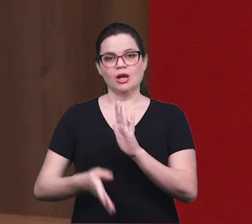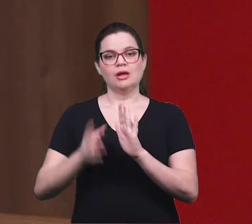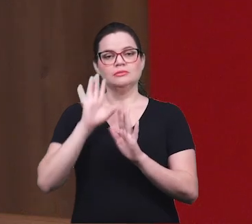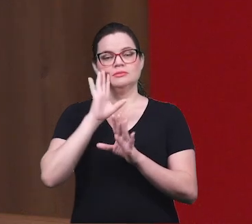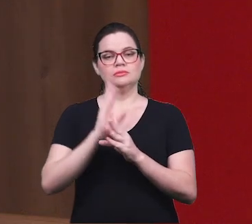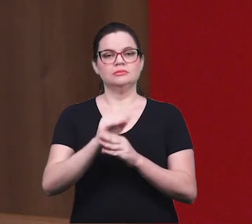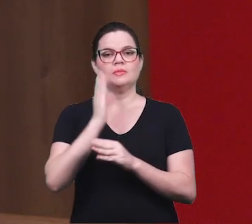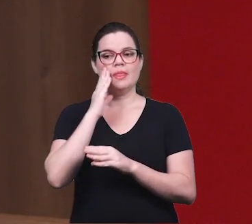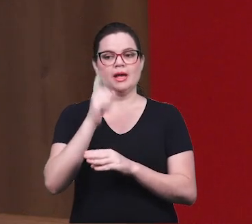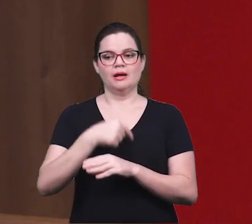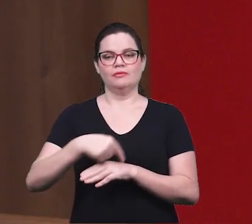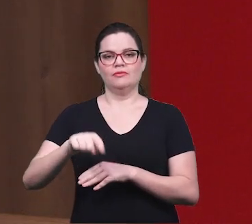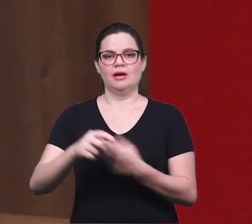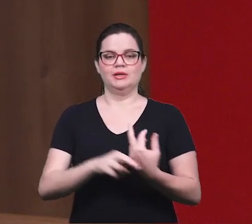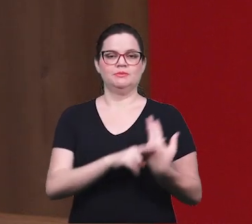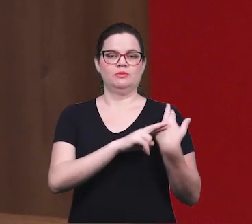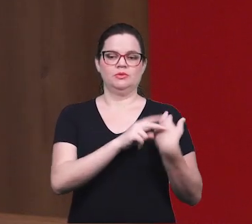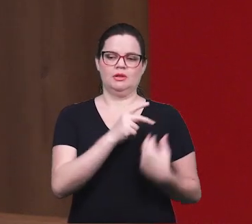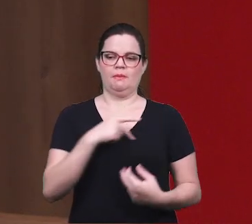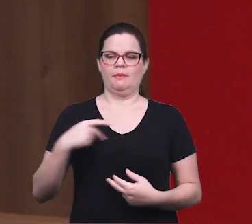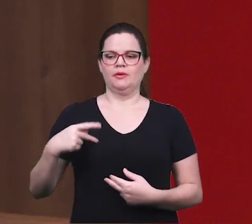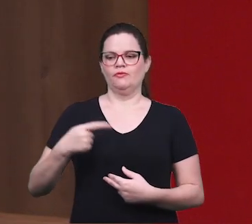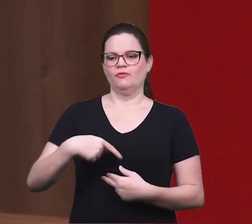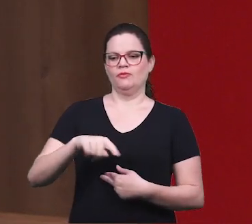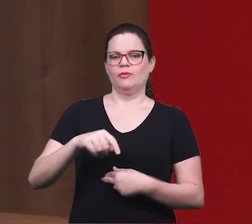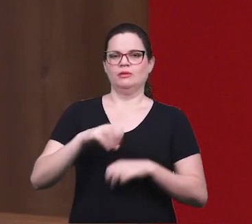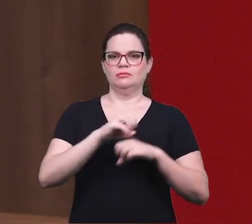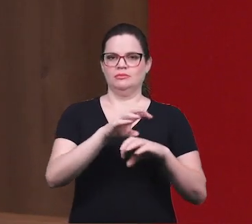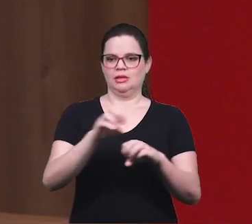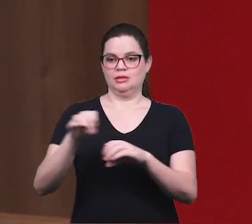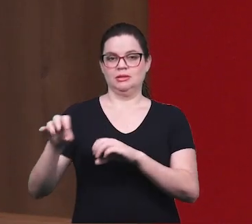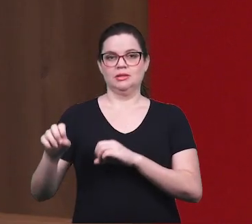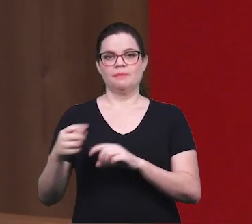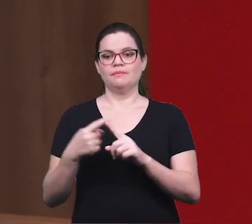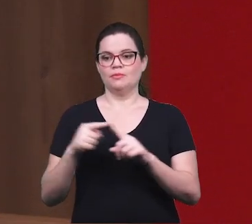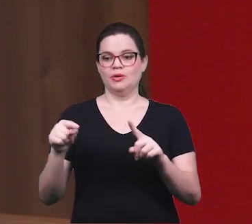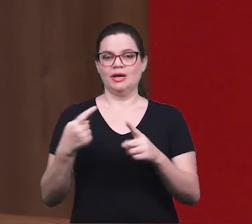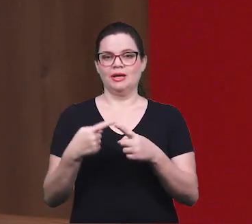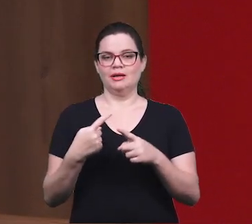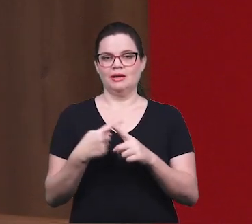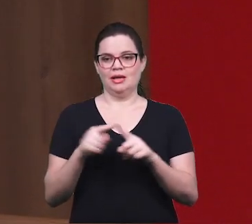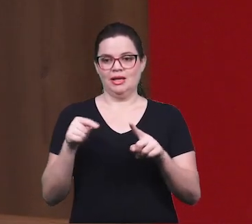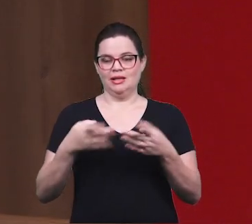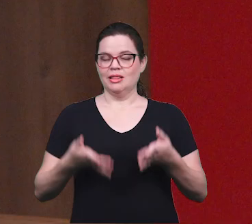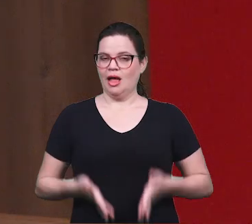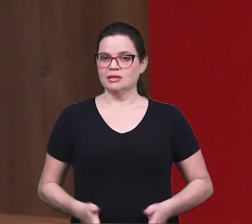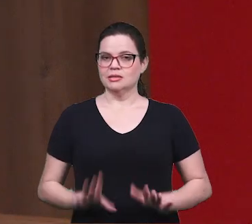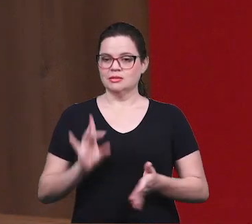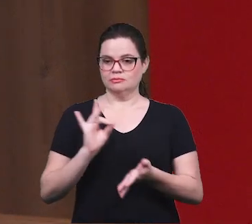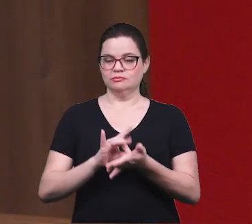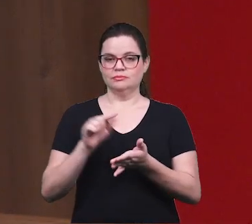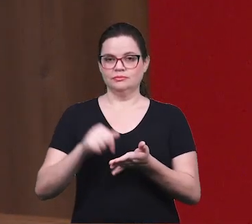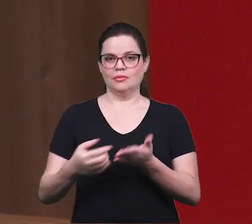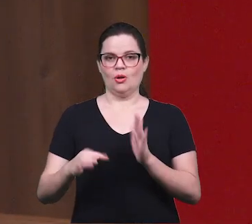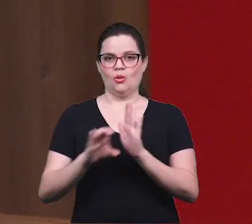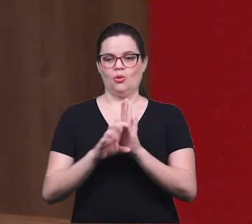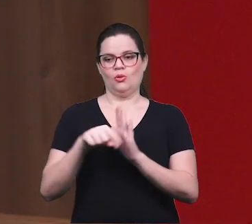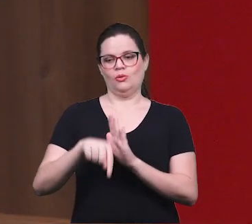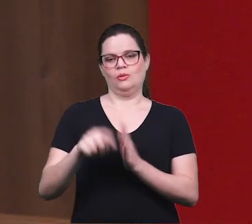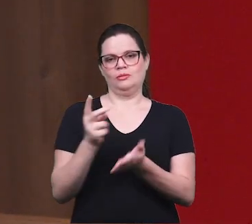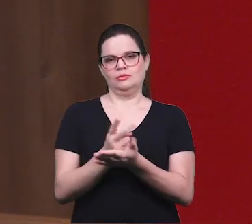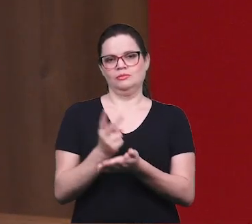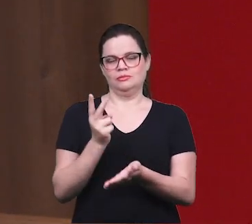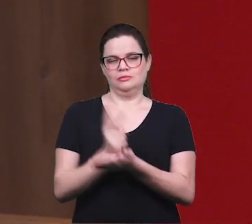igreja de Colossos e realmente ele era natural de Colossos. Epáfras era natural de